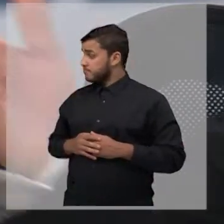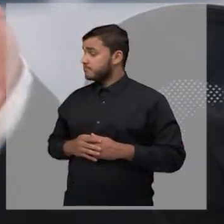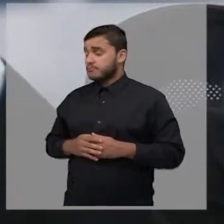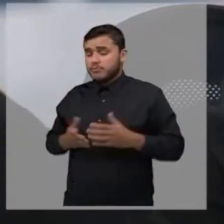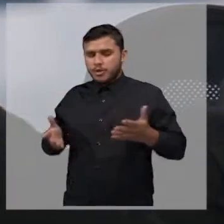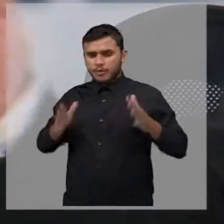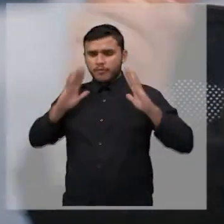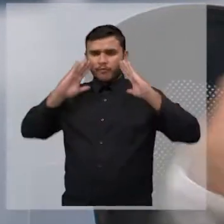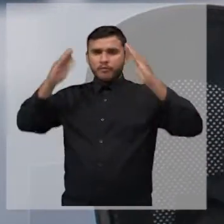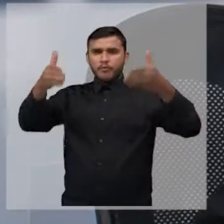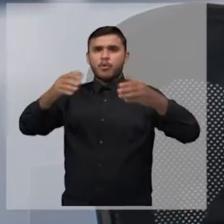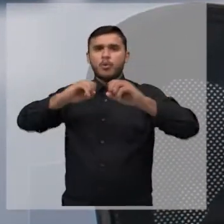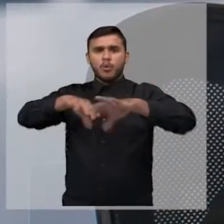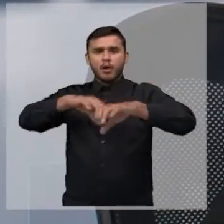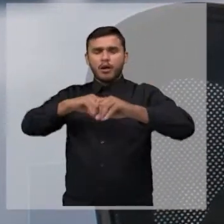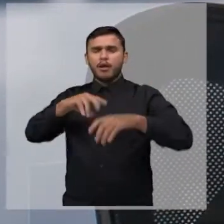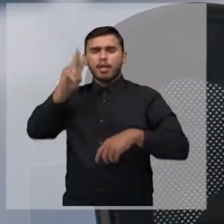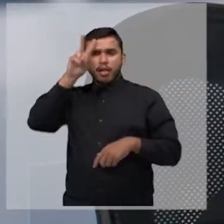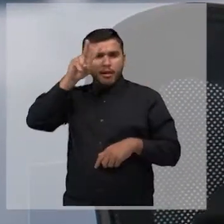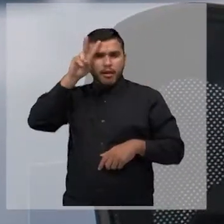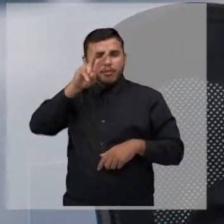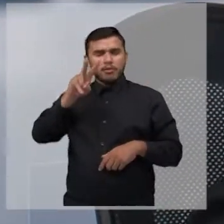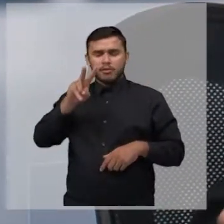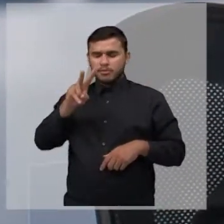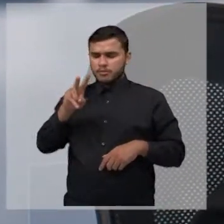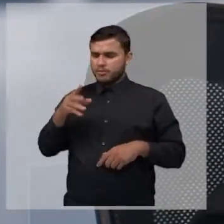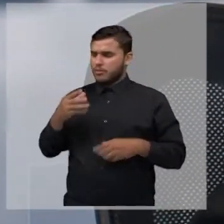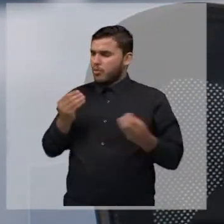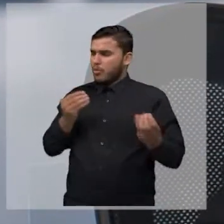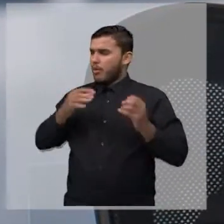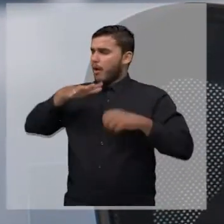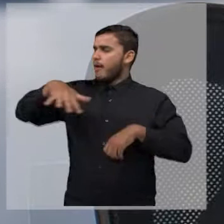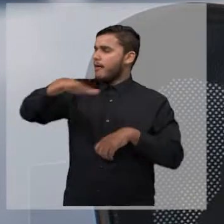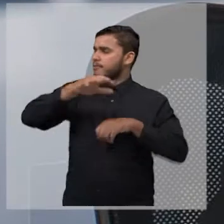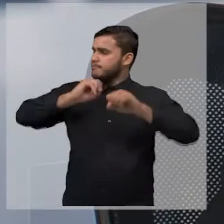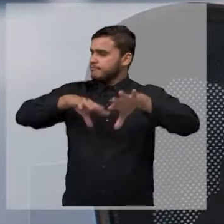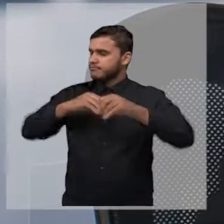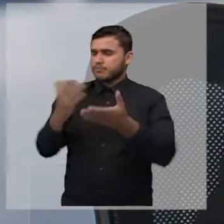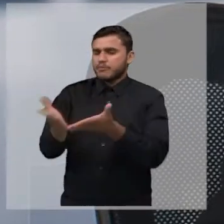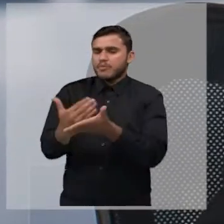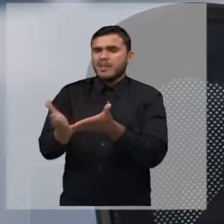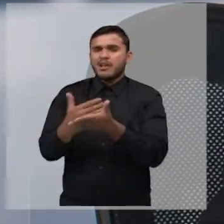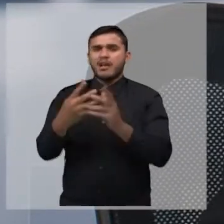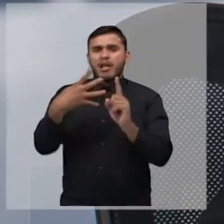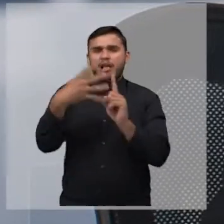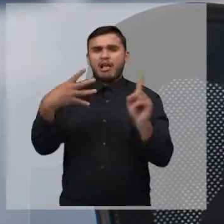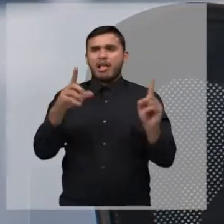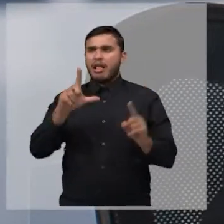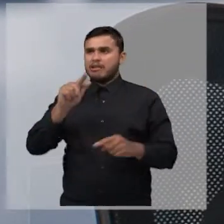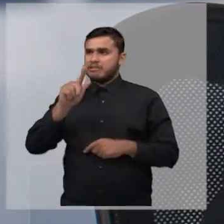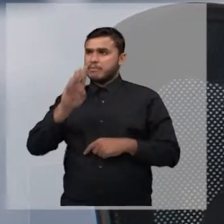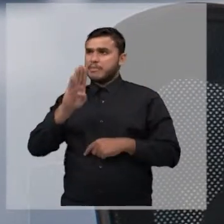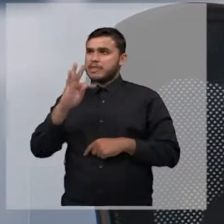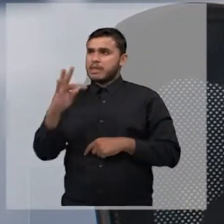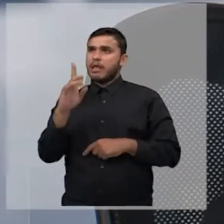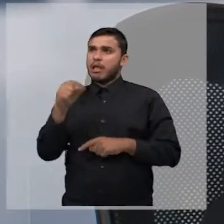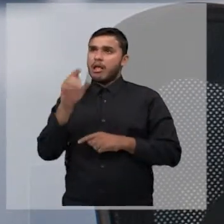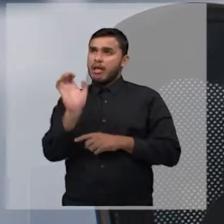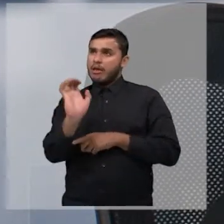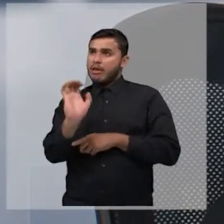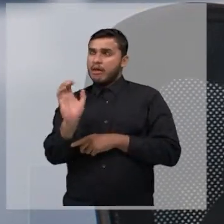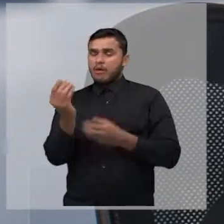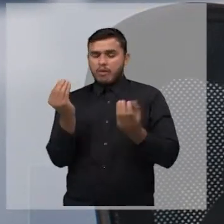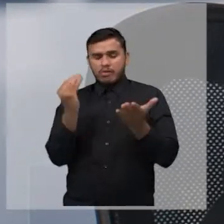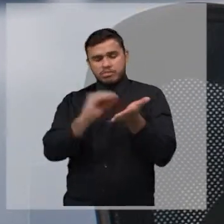Quando a questão da cartilha de homossexuais distribuída nas escolas, a questão da criança escolher